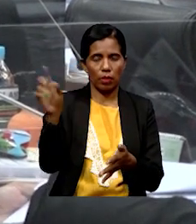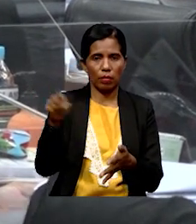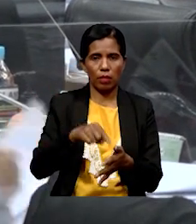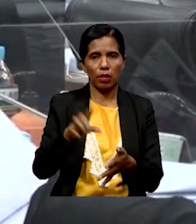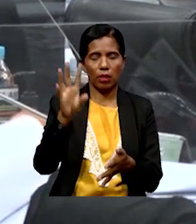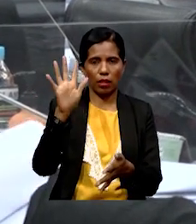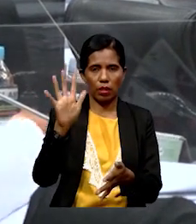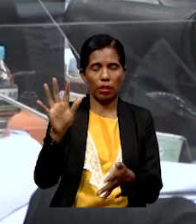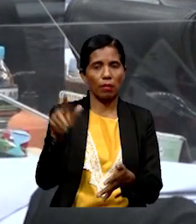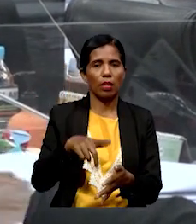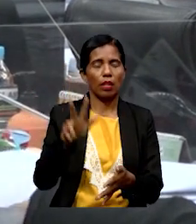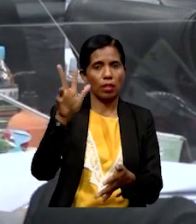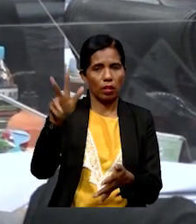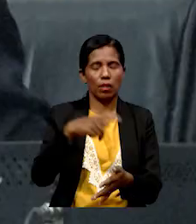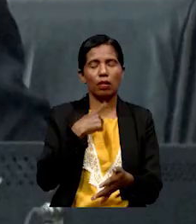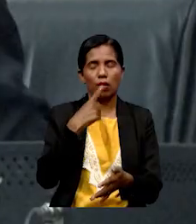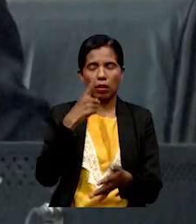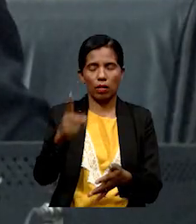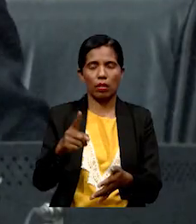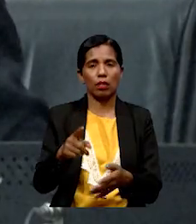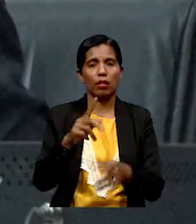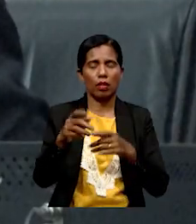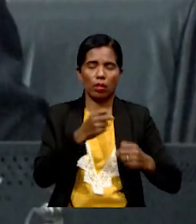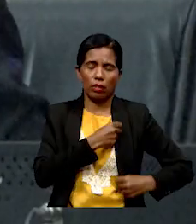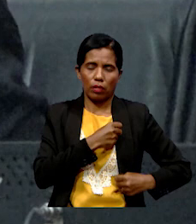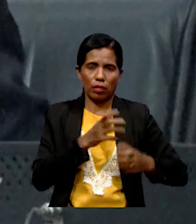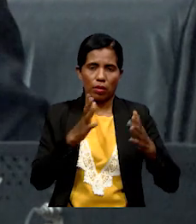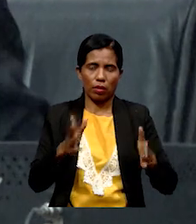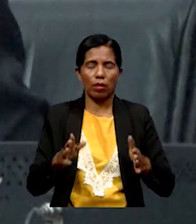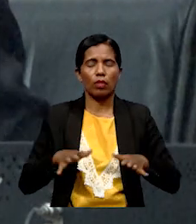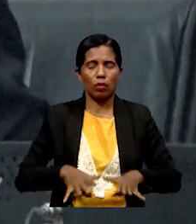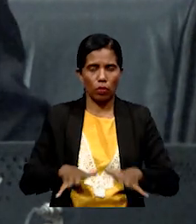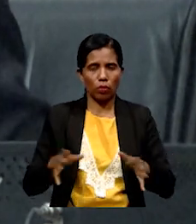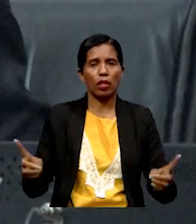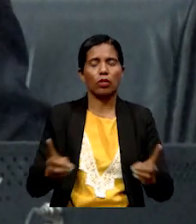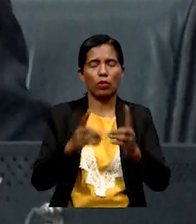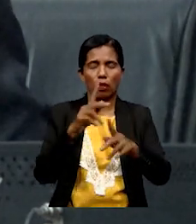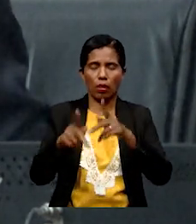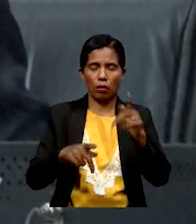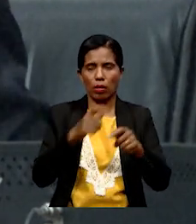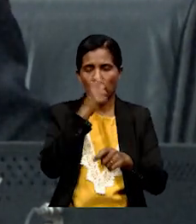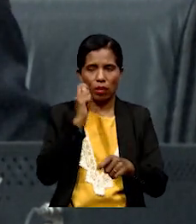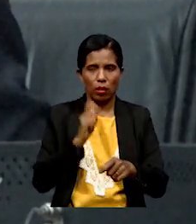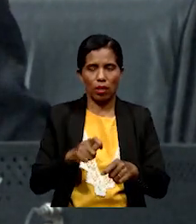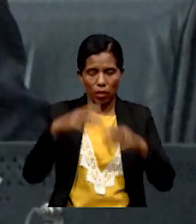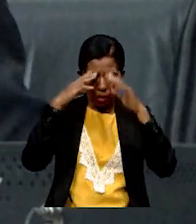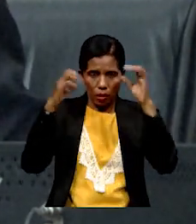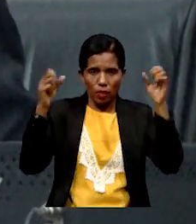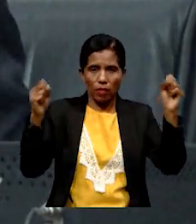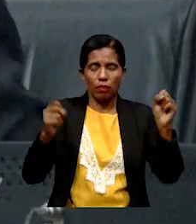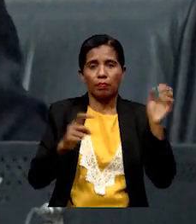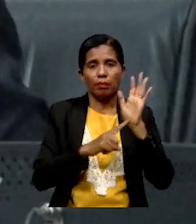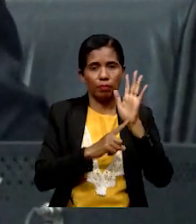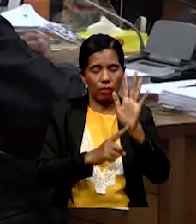barra quarta, onde condena acto militar Rússia sobre o povo Ucrânia. Presidente do Parlamento Nacional, Aniceto Guterres,